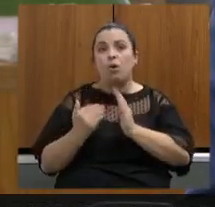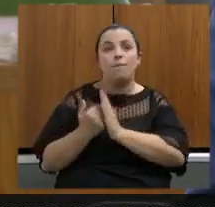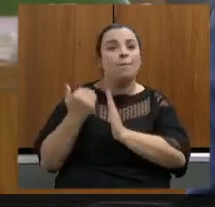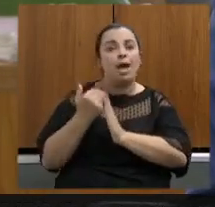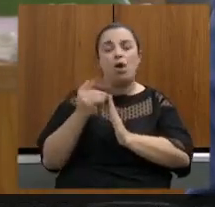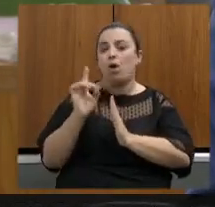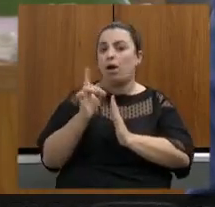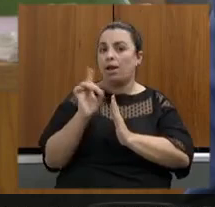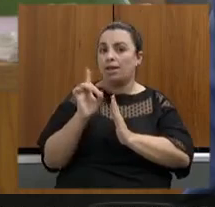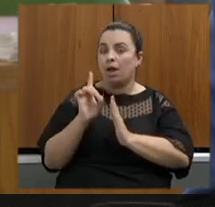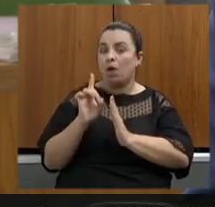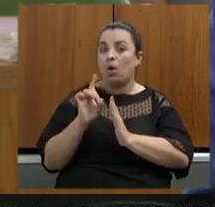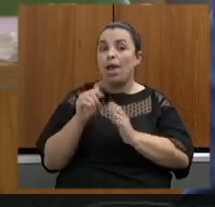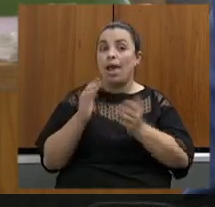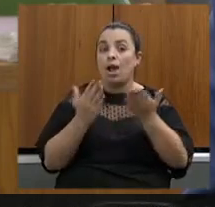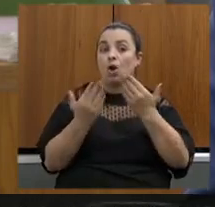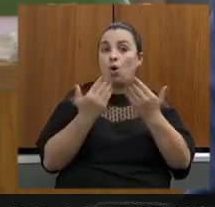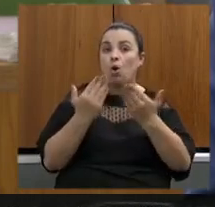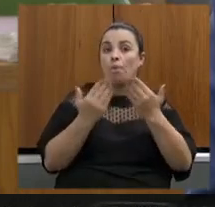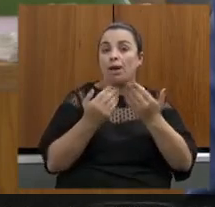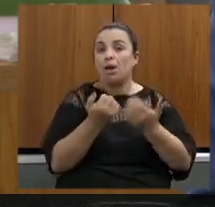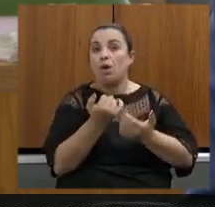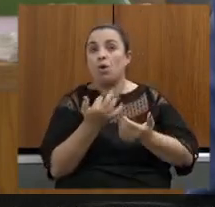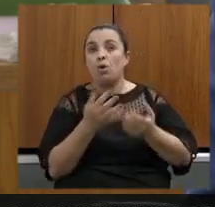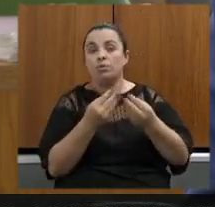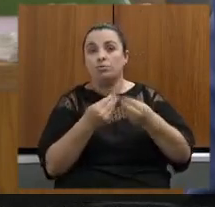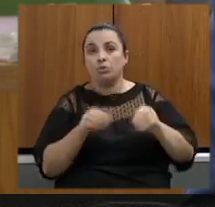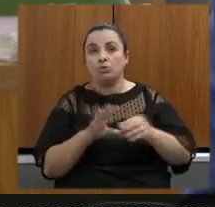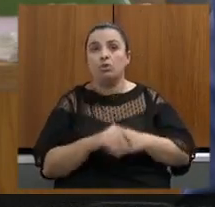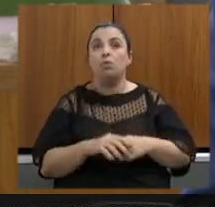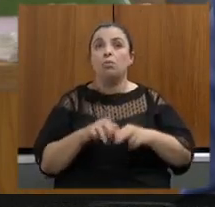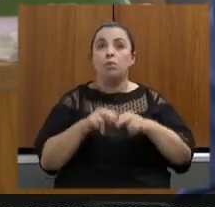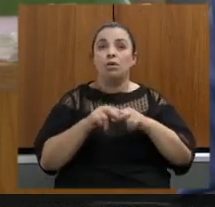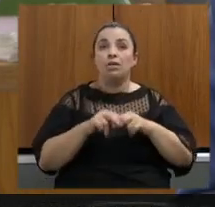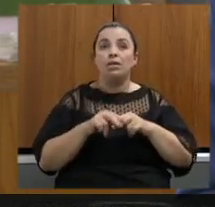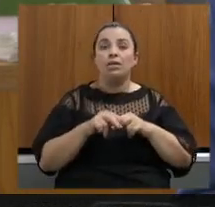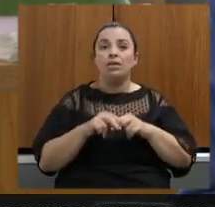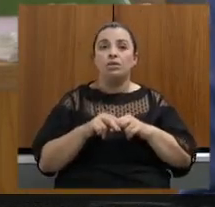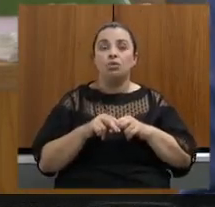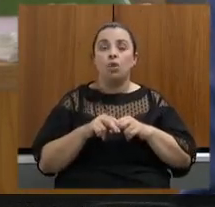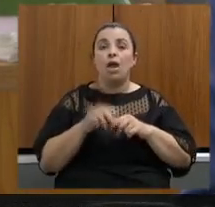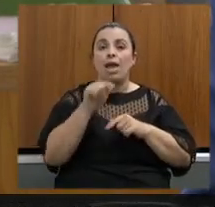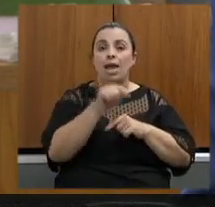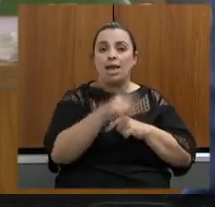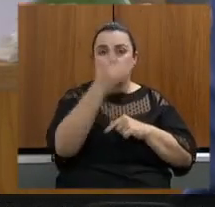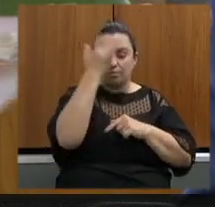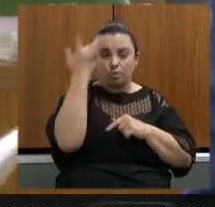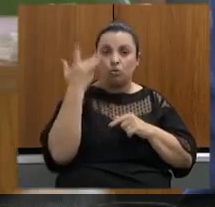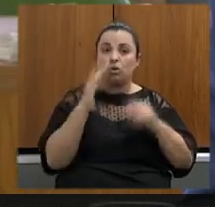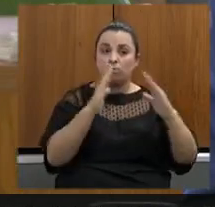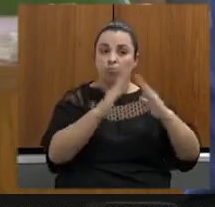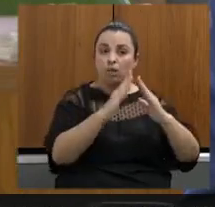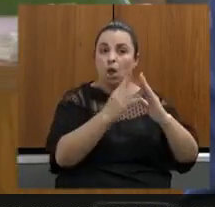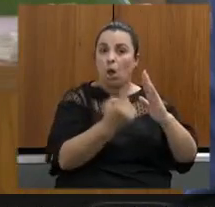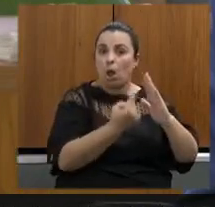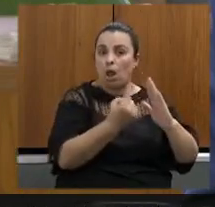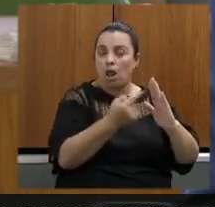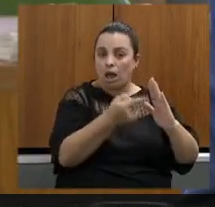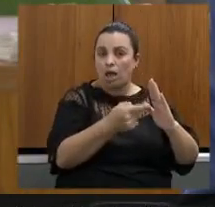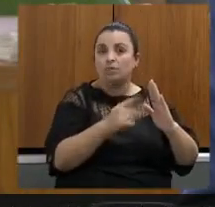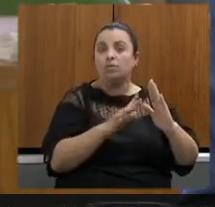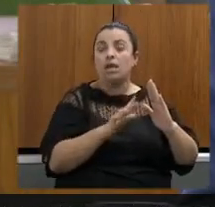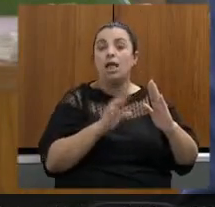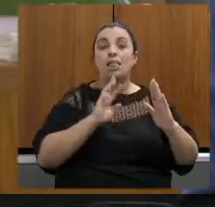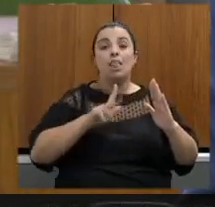é assim né é são submetidos a política de isolamento é por causa que são submetidos essa não é